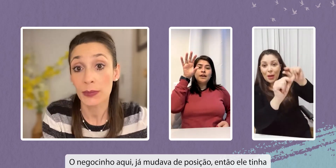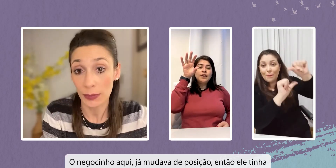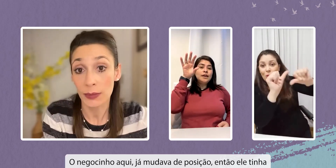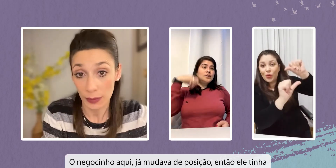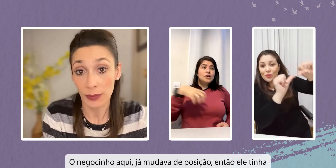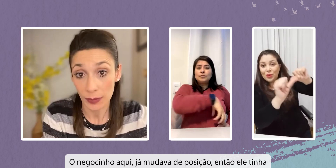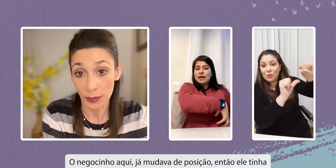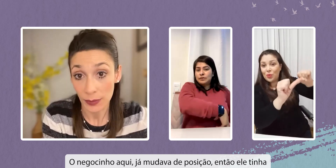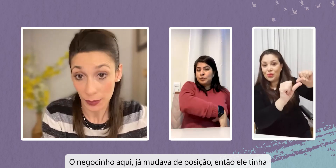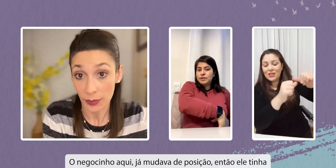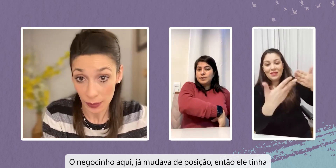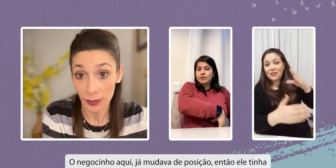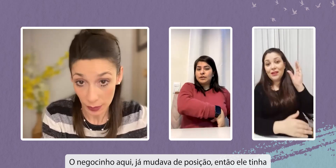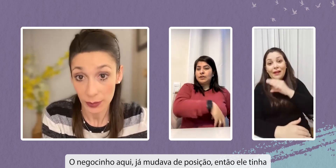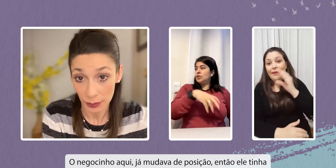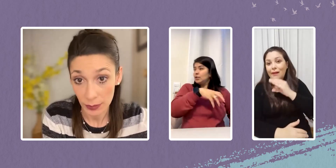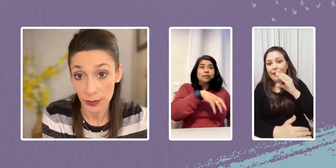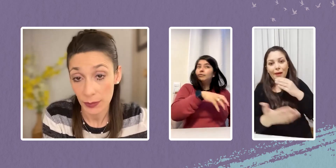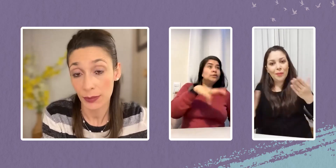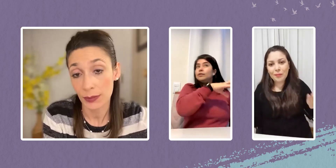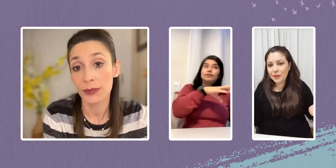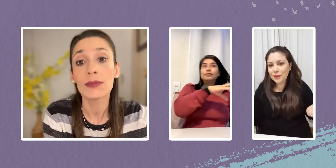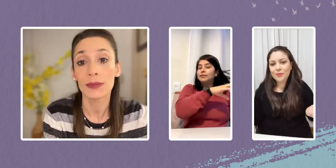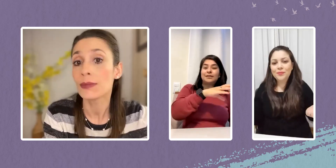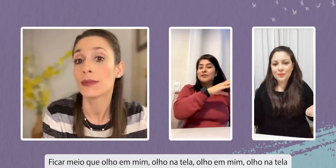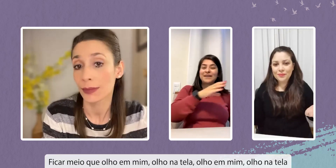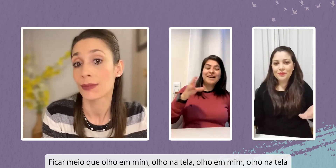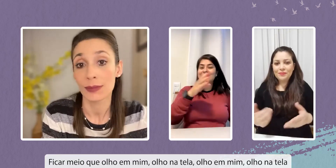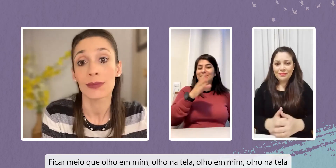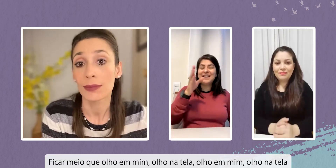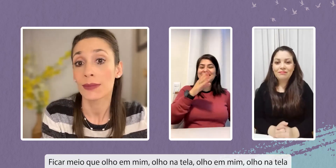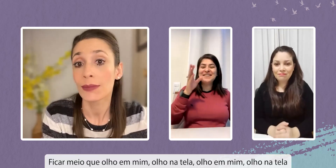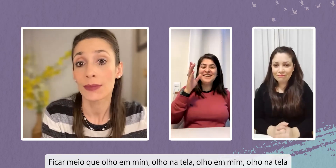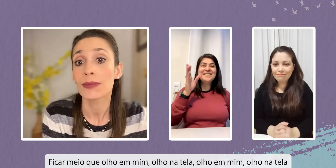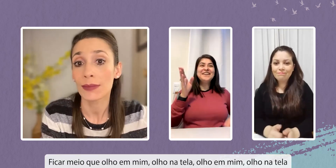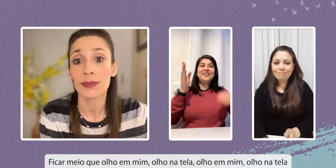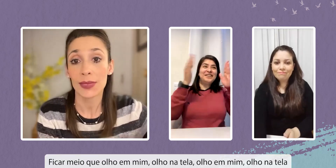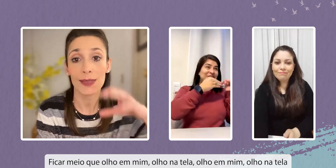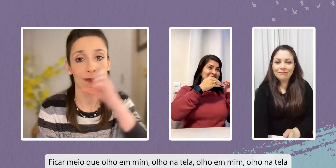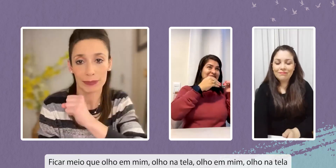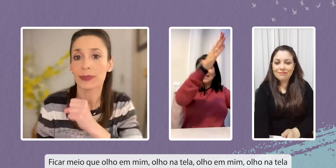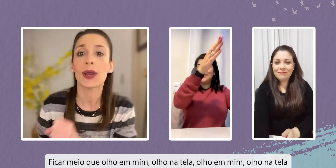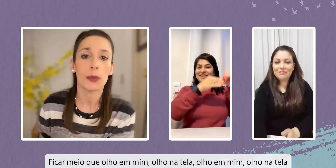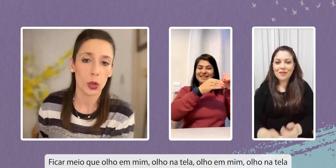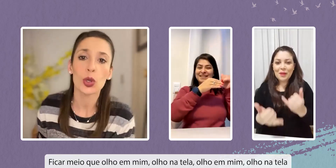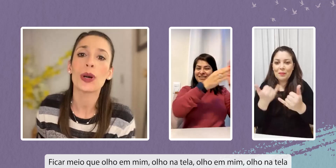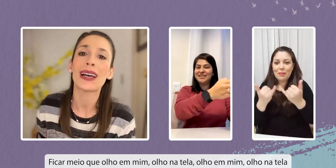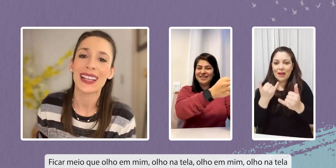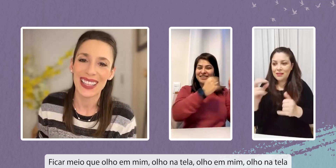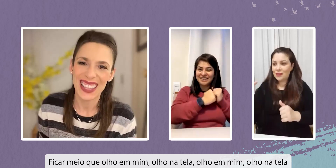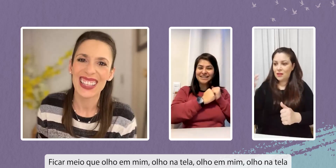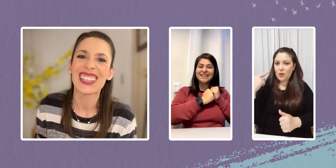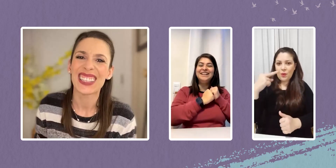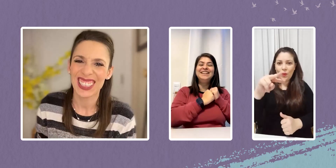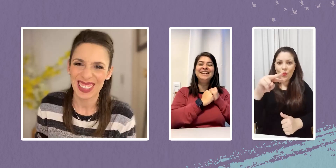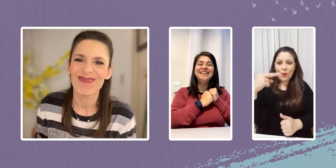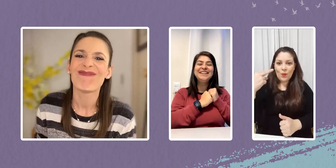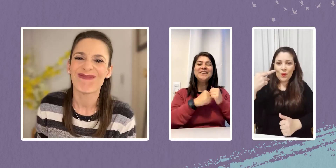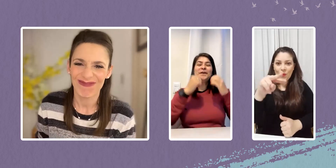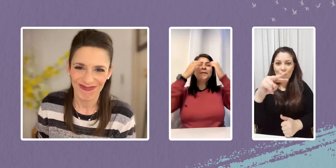negocinho aqui, já mudava de posição. Então ele tinha que ficar meio que olho em mim, olho na tela, olho em mim, olho na